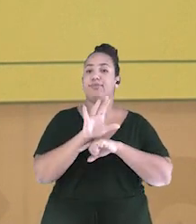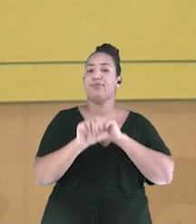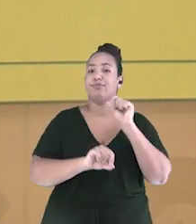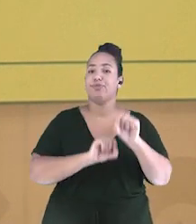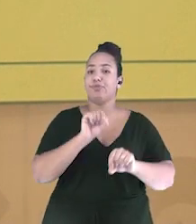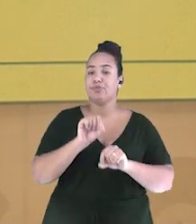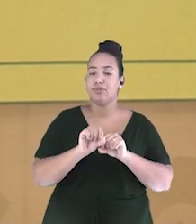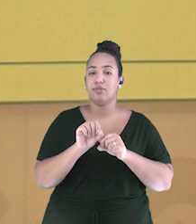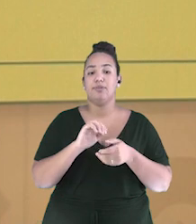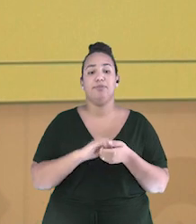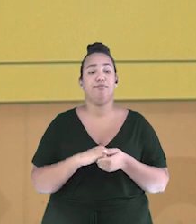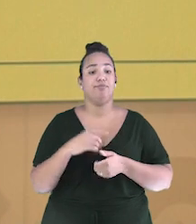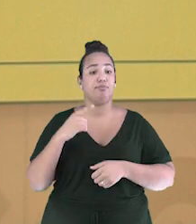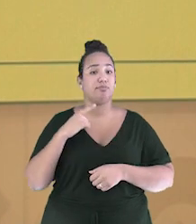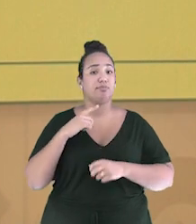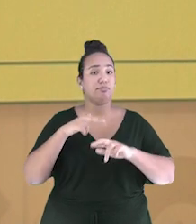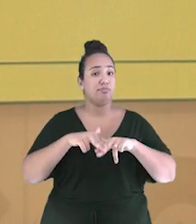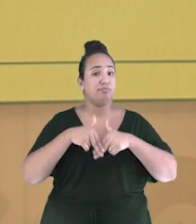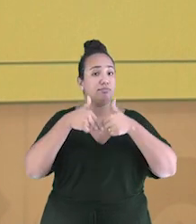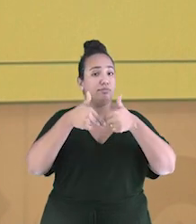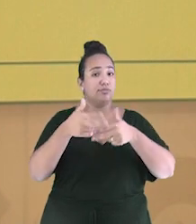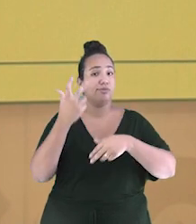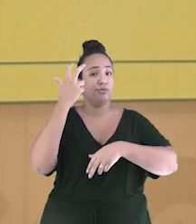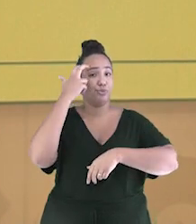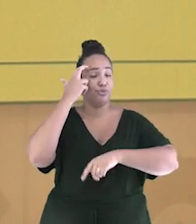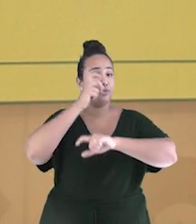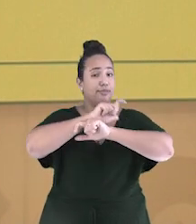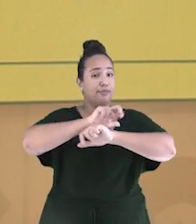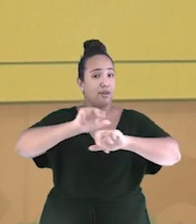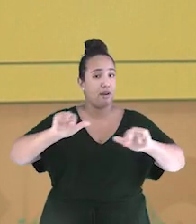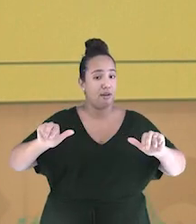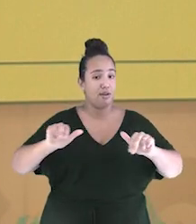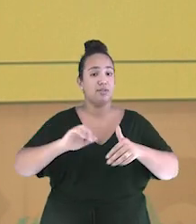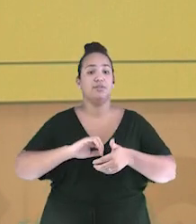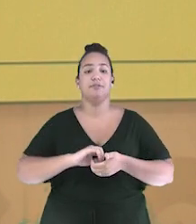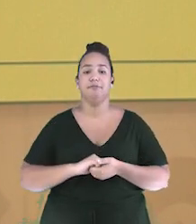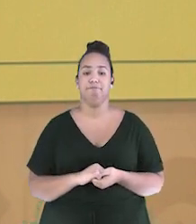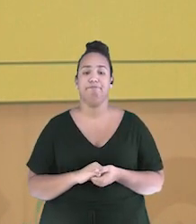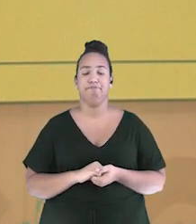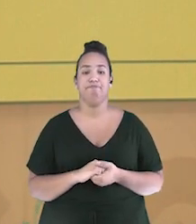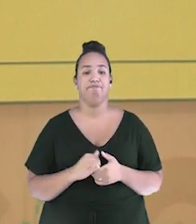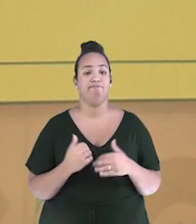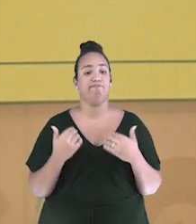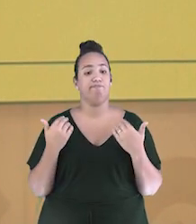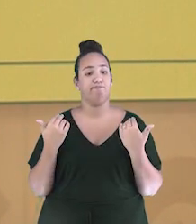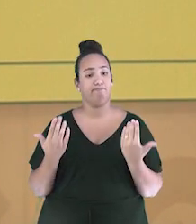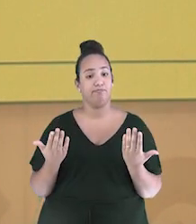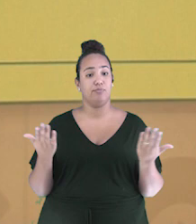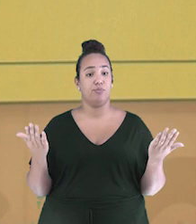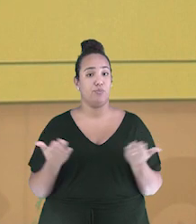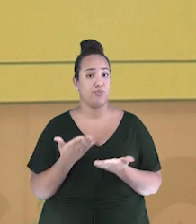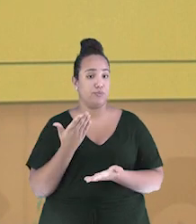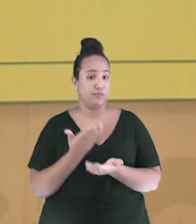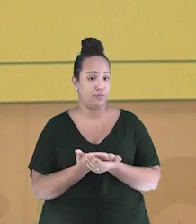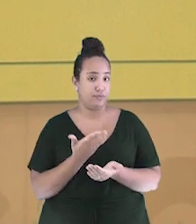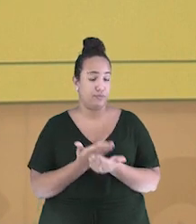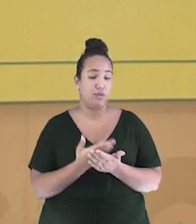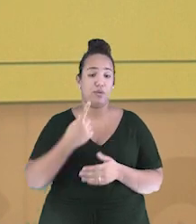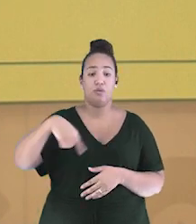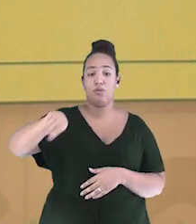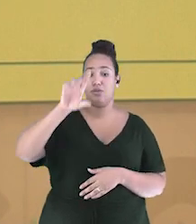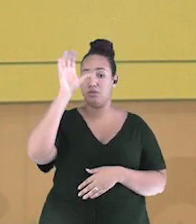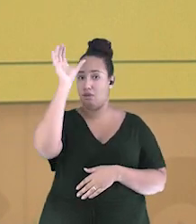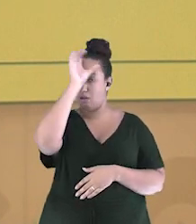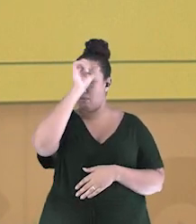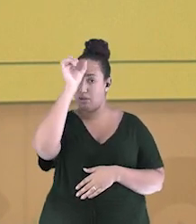para o aumento da diversidade cultural brasileira. Bom, nesta aula nós vimos que muitos